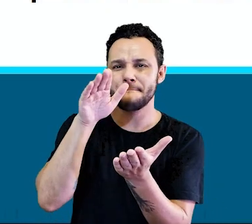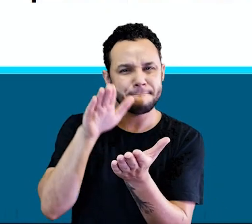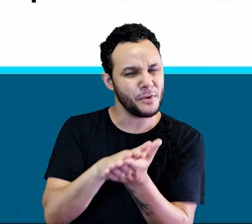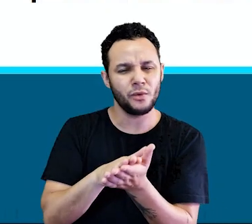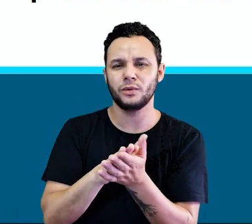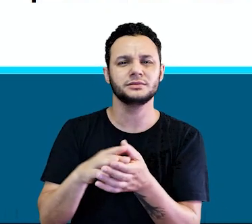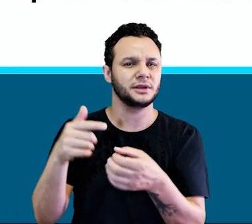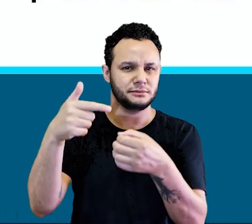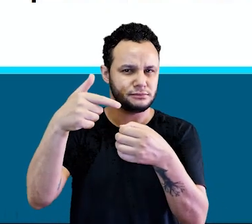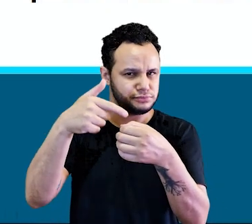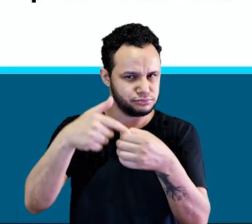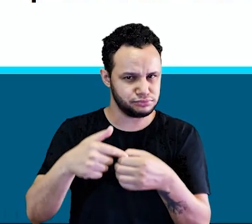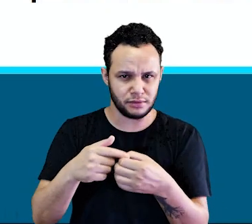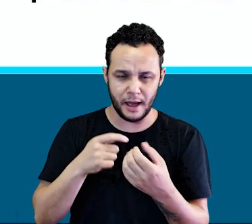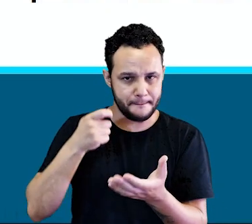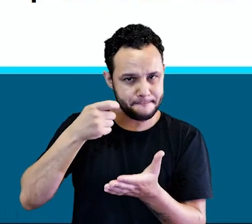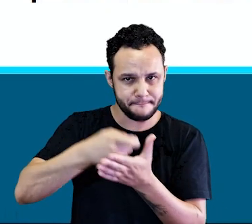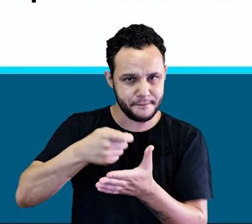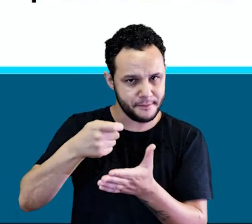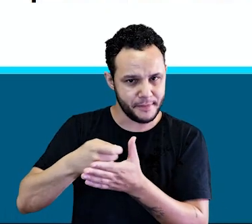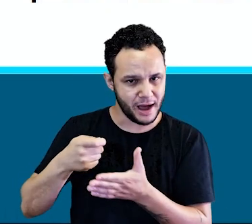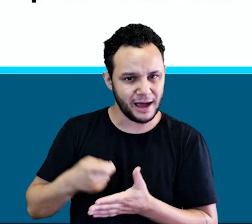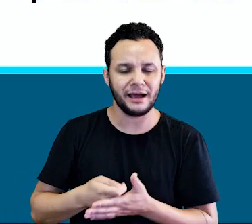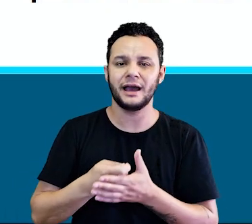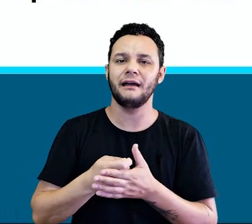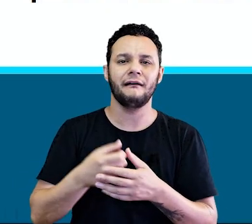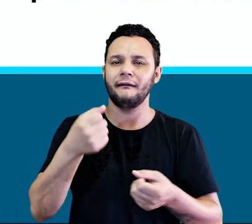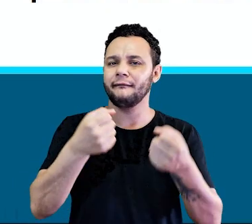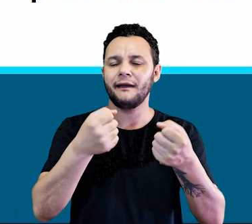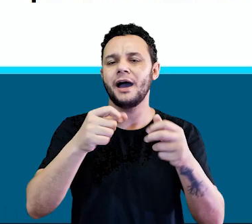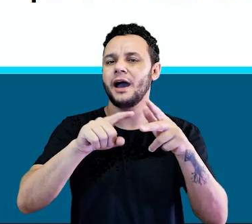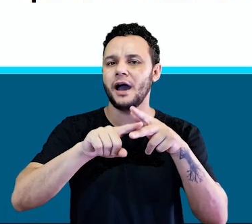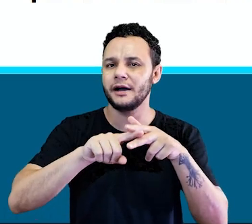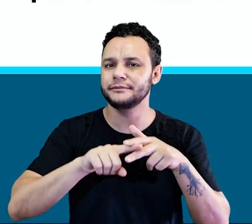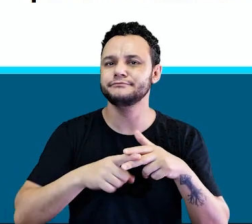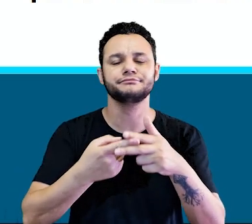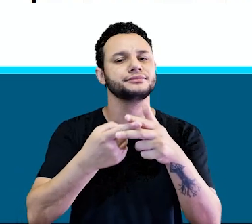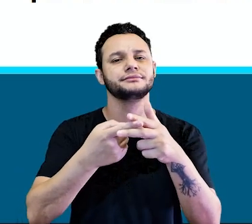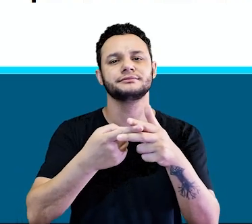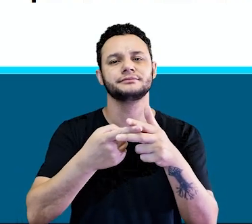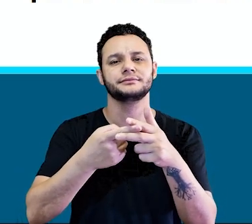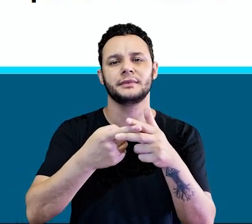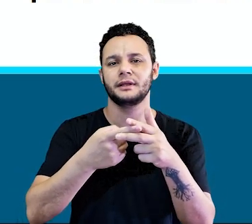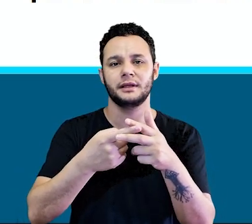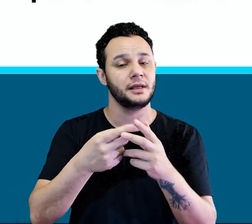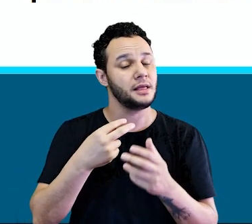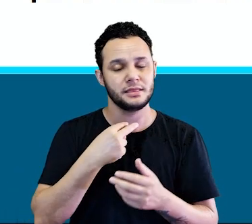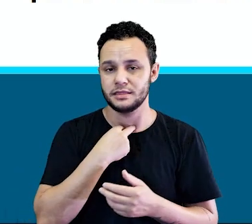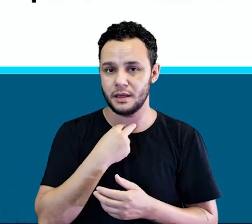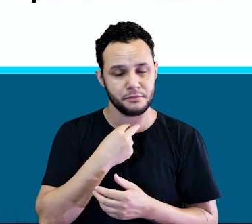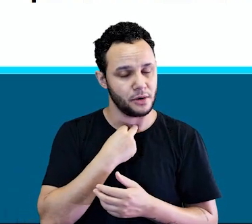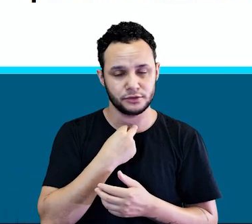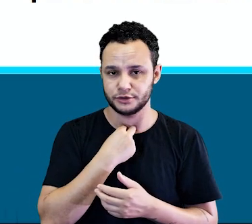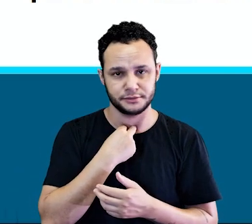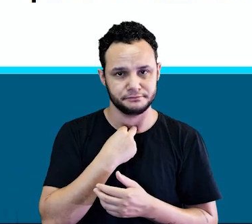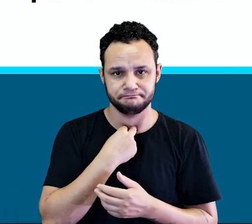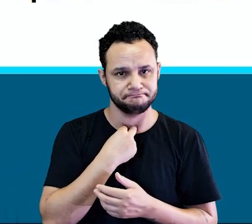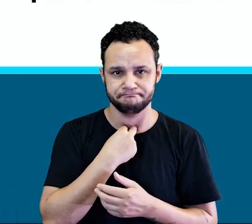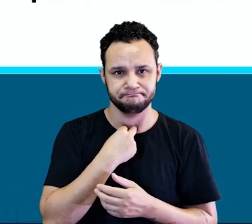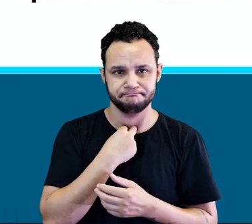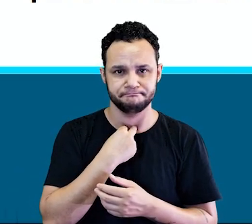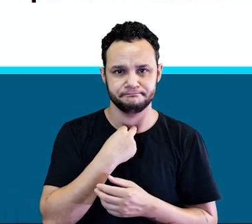de impostos, pagamento de combustíveis, né? Conserto de veículos para tarefas administrativas, né?